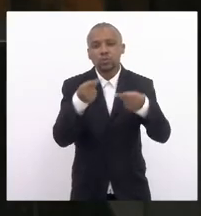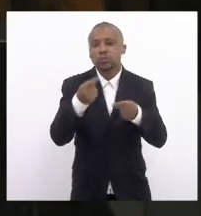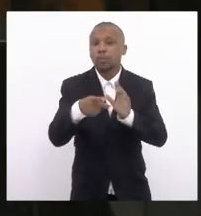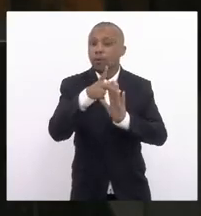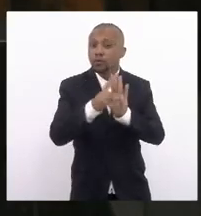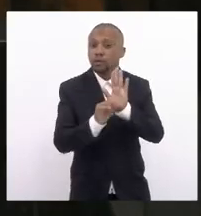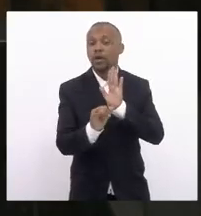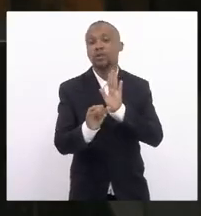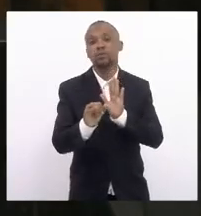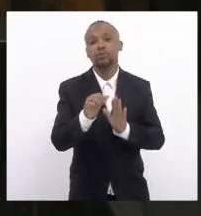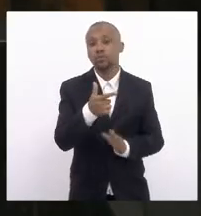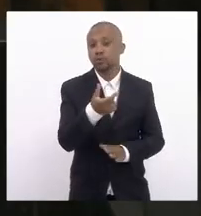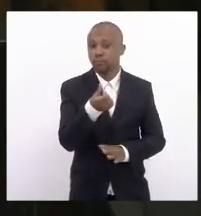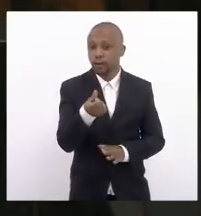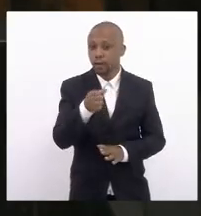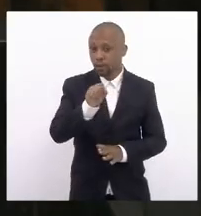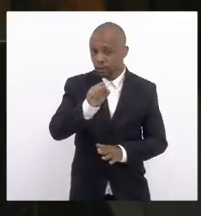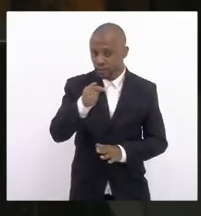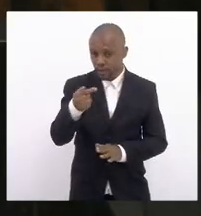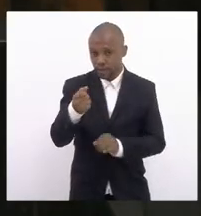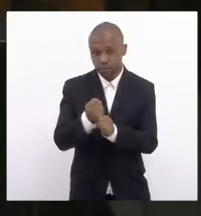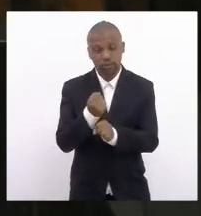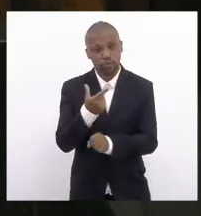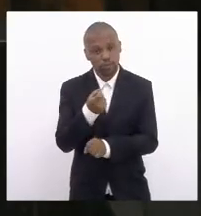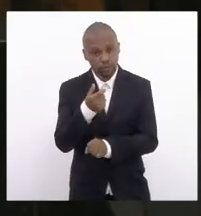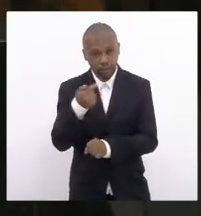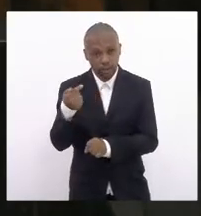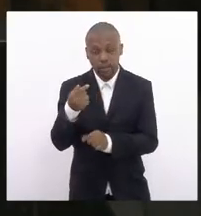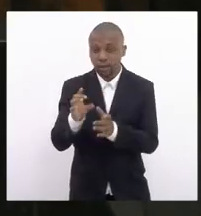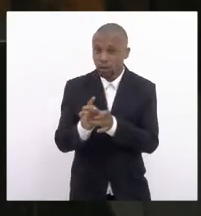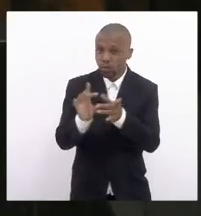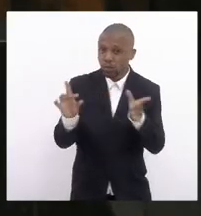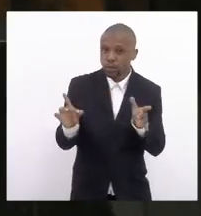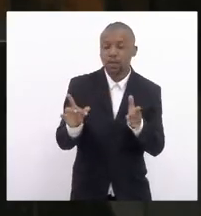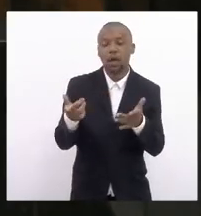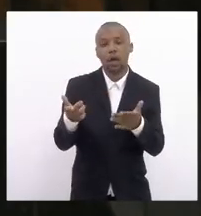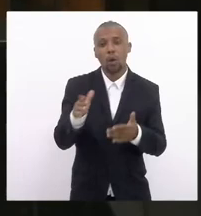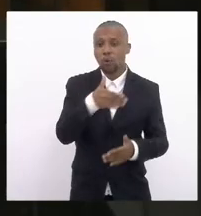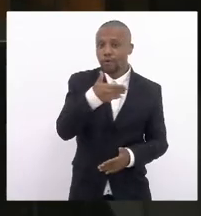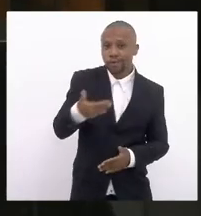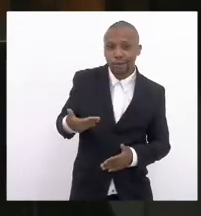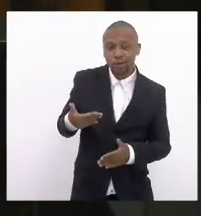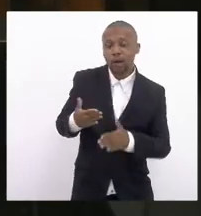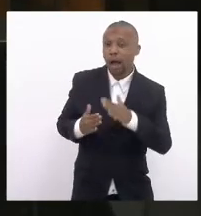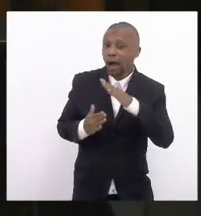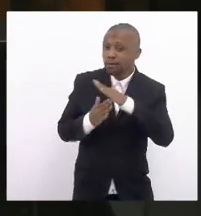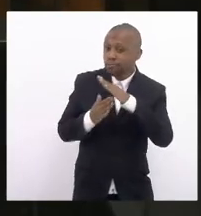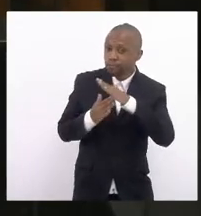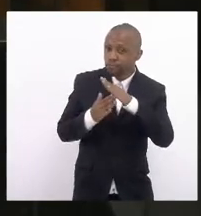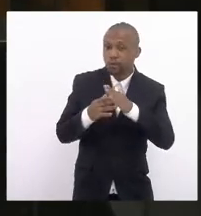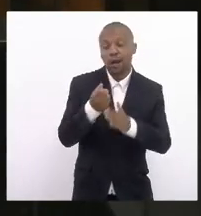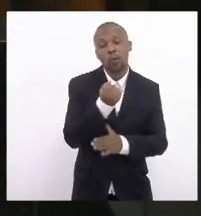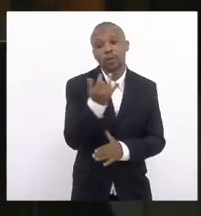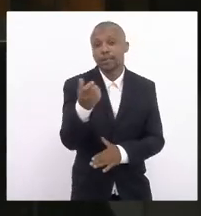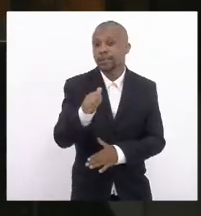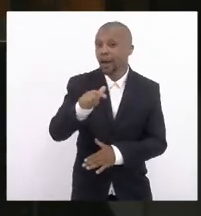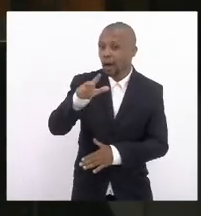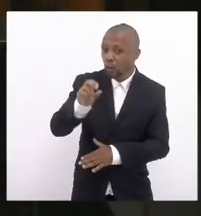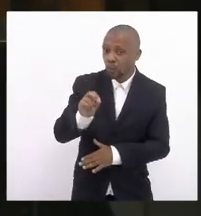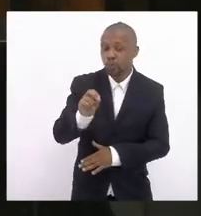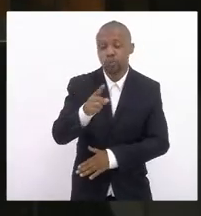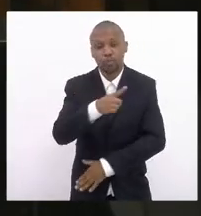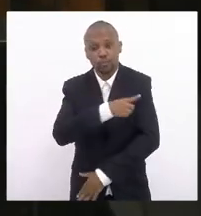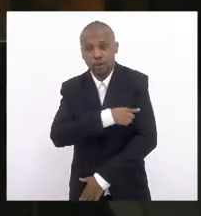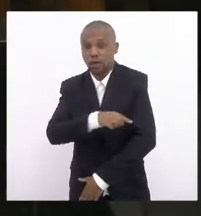de 2017, do deputado Márcio Pacheco, que autoriza o Poder Executivo a limitar o número de alunos em sala de aula do ensino fundamental e médio,